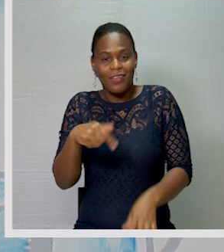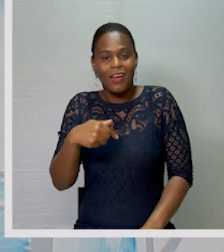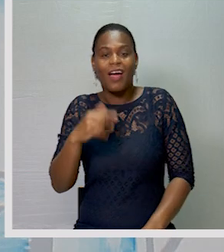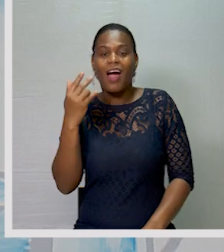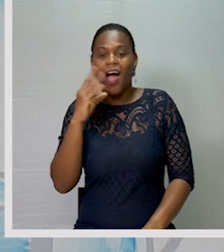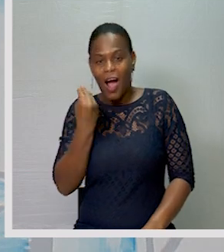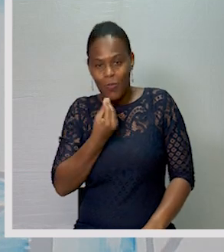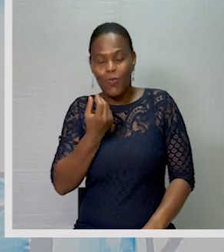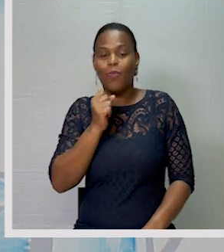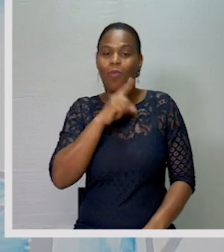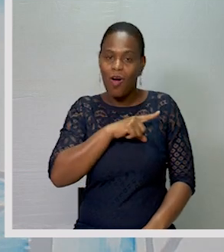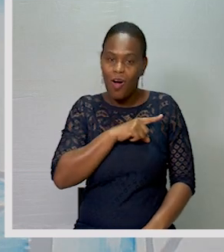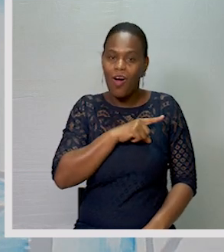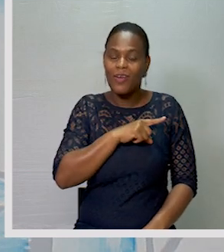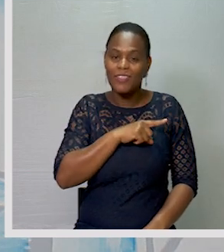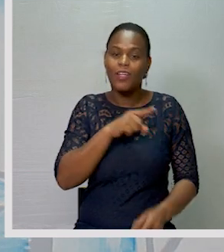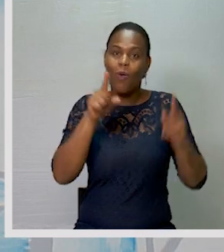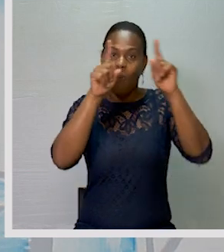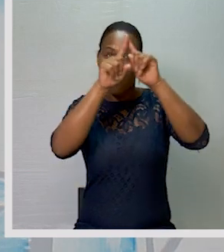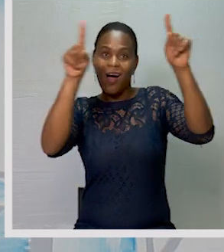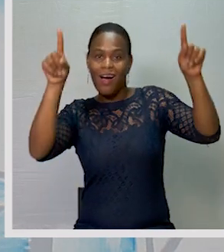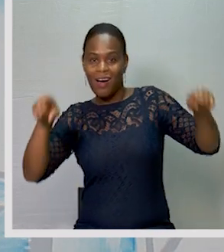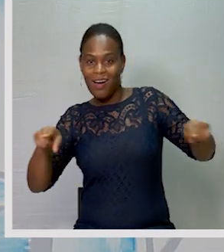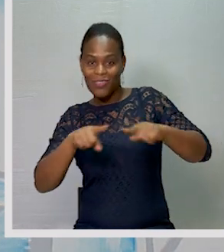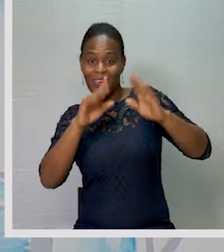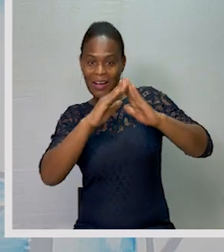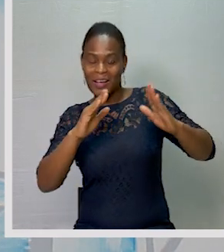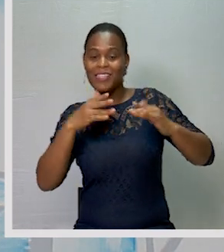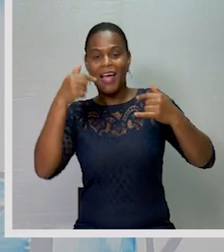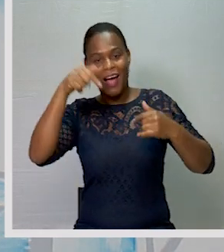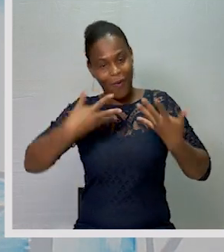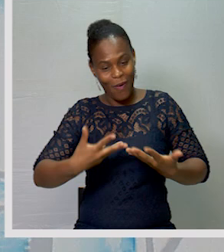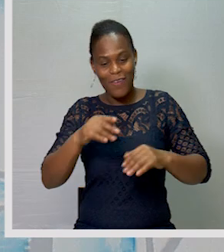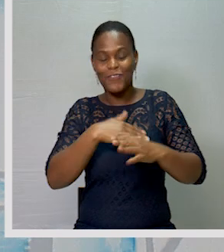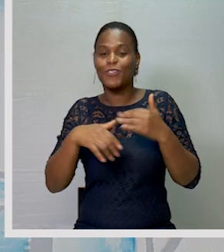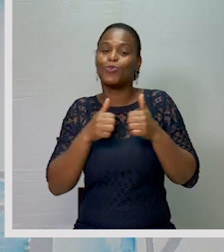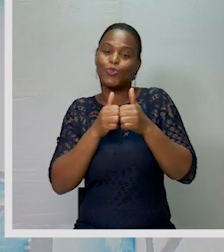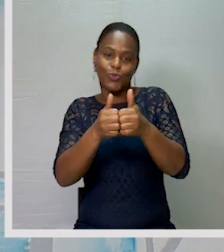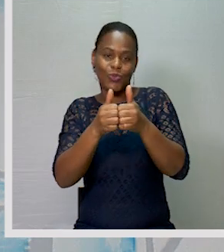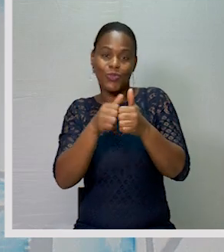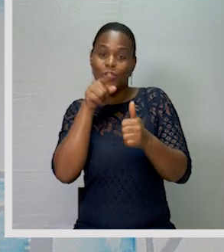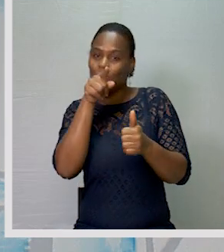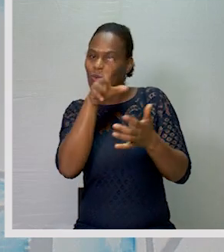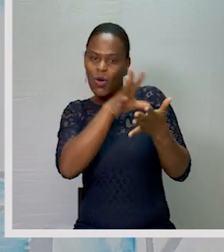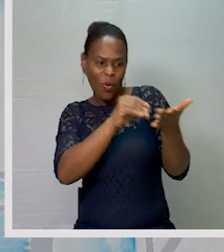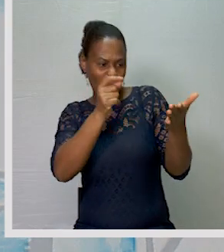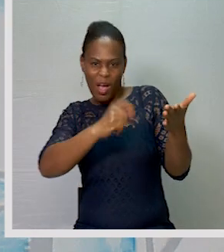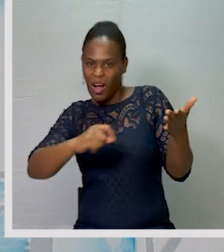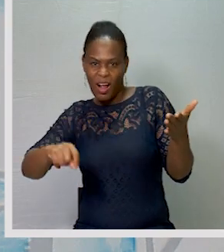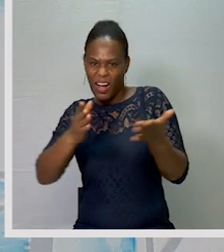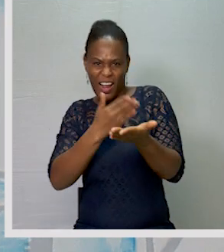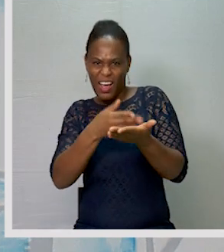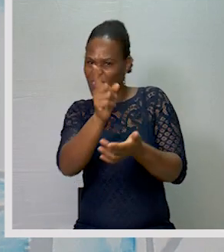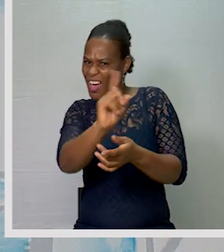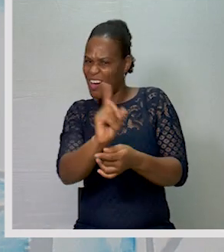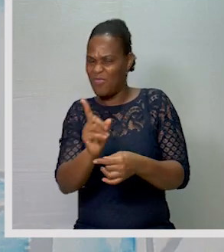alunos que podem ter quadro lá em casa, então aqui nós vamos fazer juntos. Entenderam? Não é preciso passar